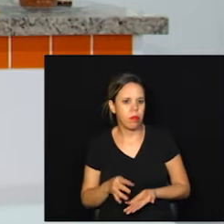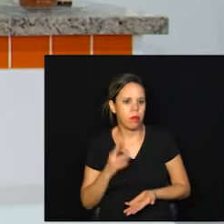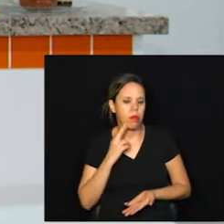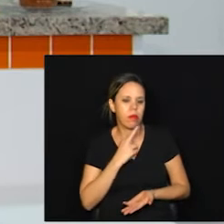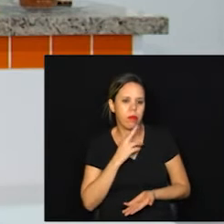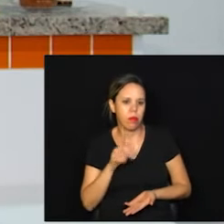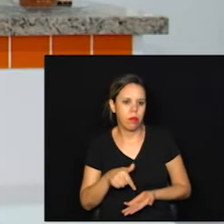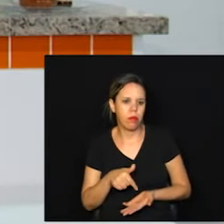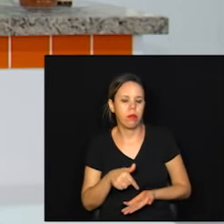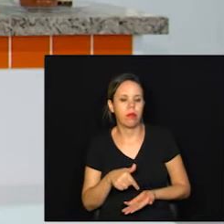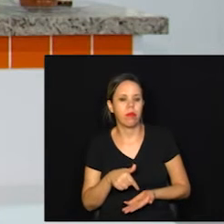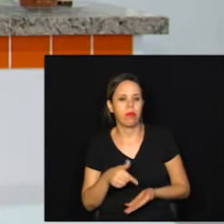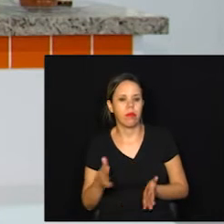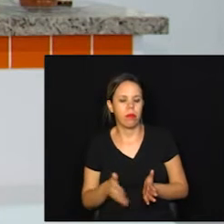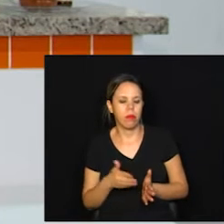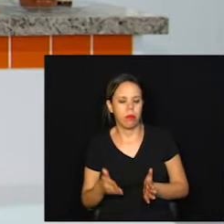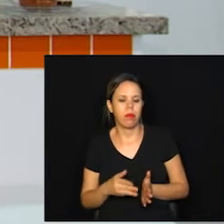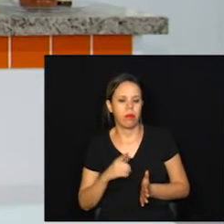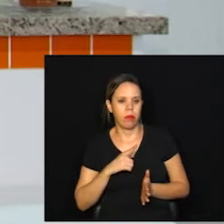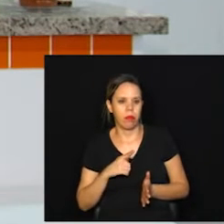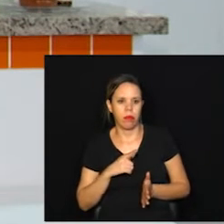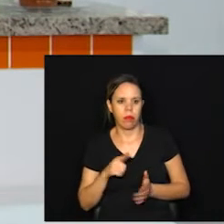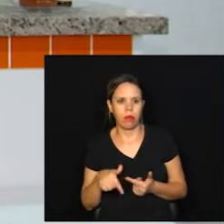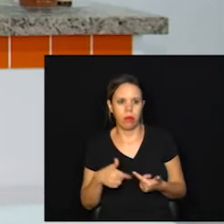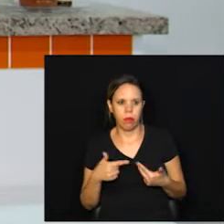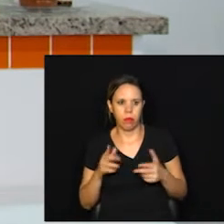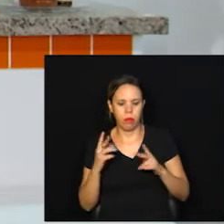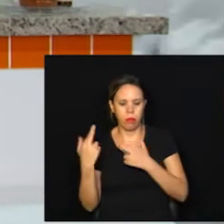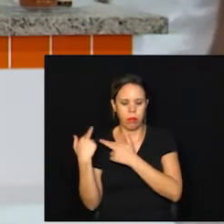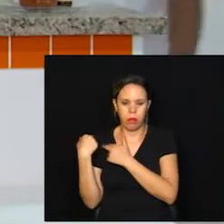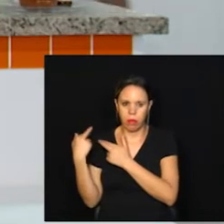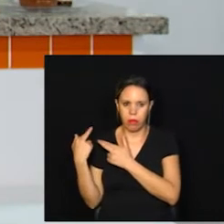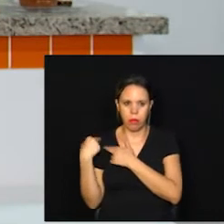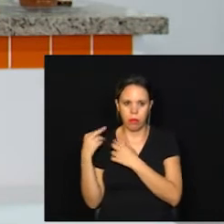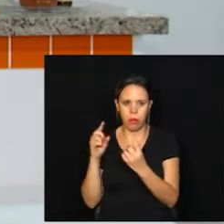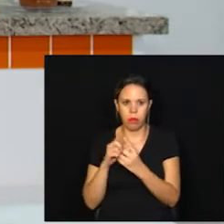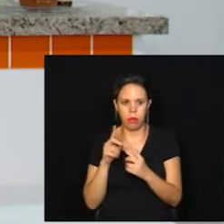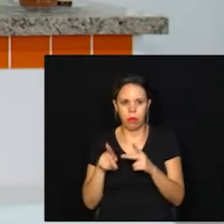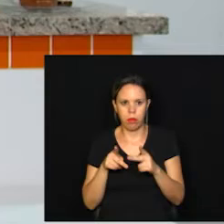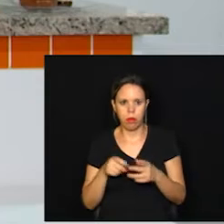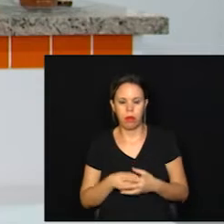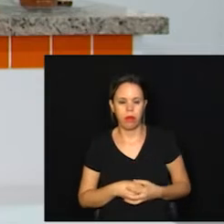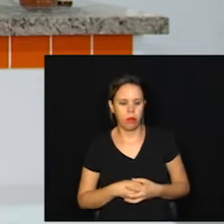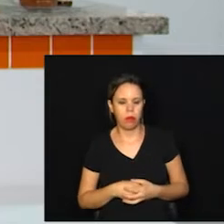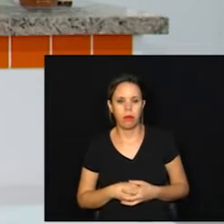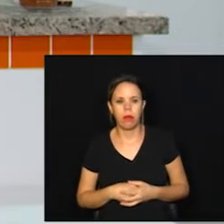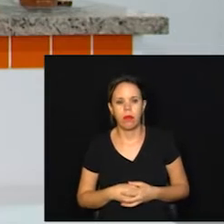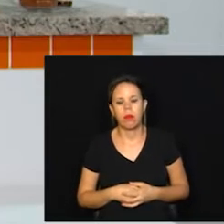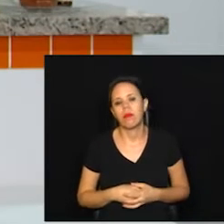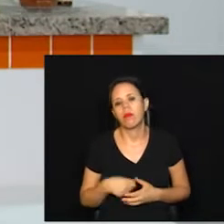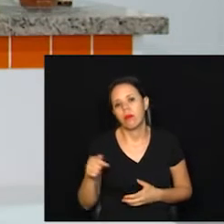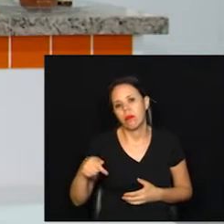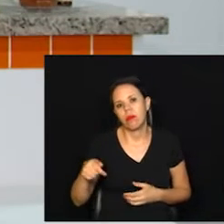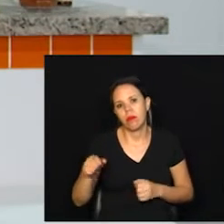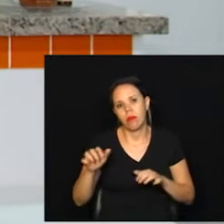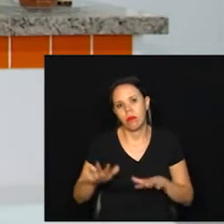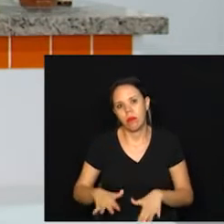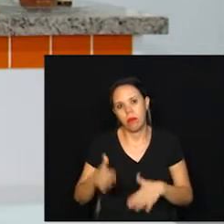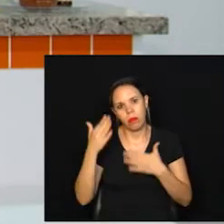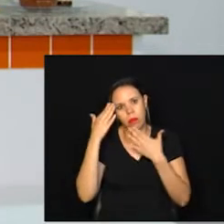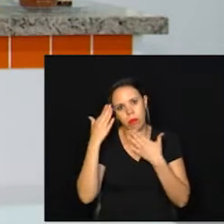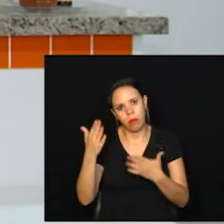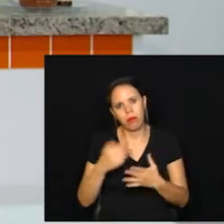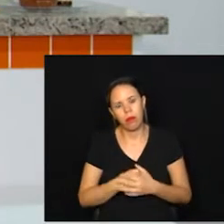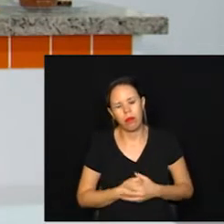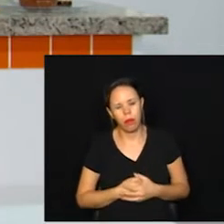toda uma cadeia produtiva para ter essa responsabilidade de atender tanta gente. Então, aqui fica um agradecimento muito